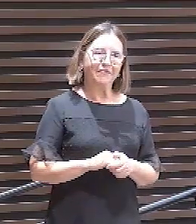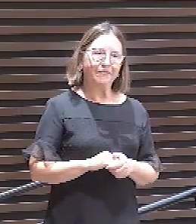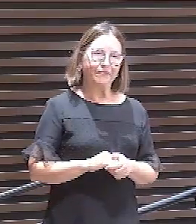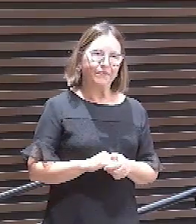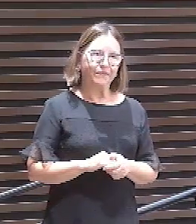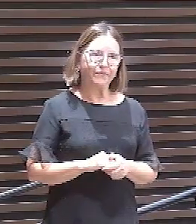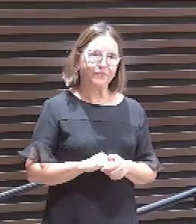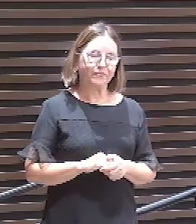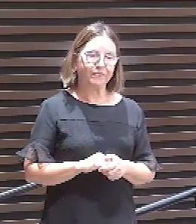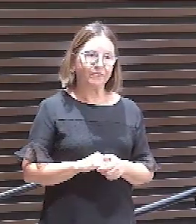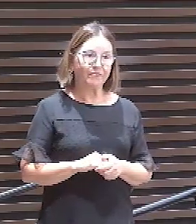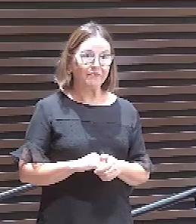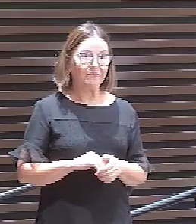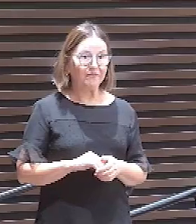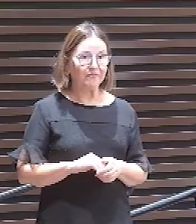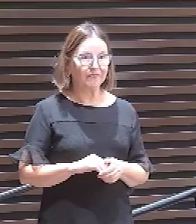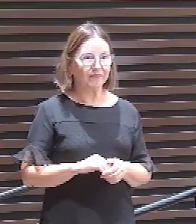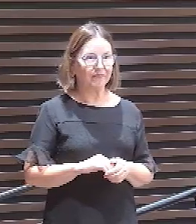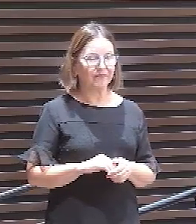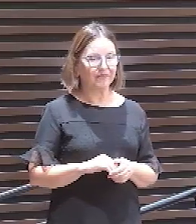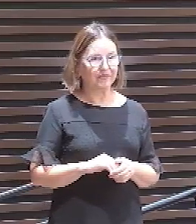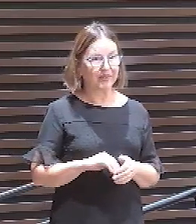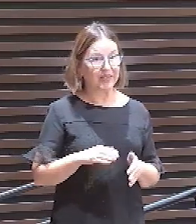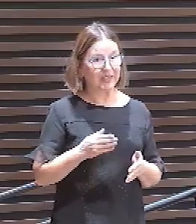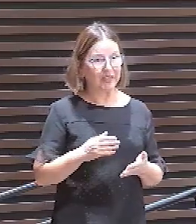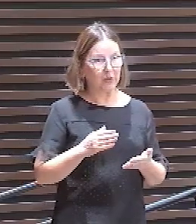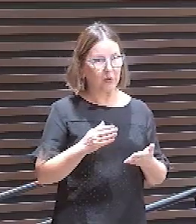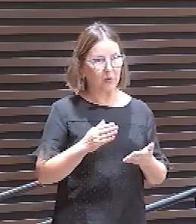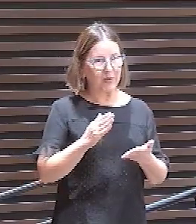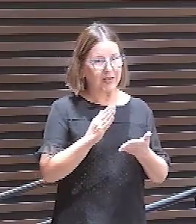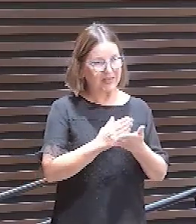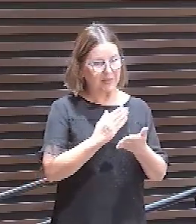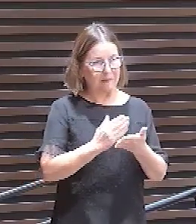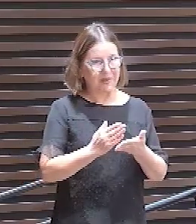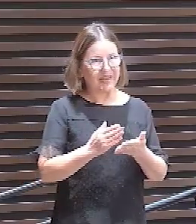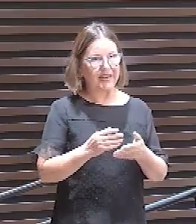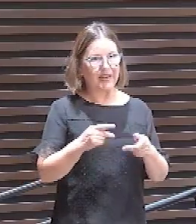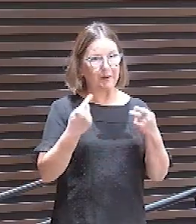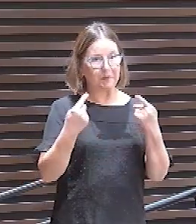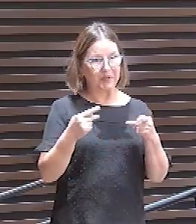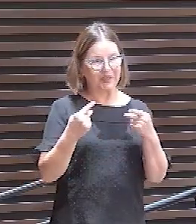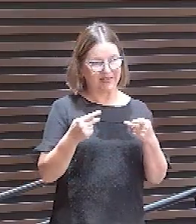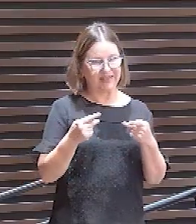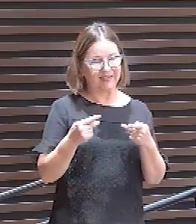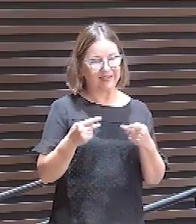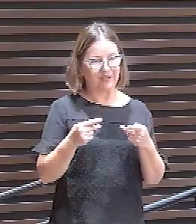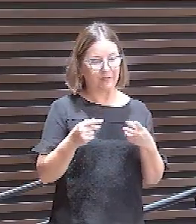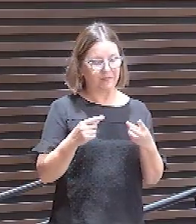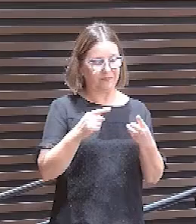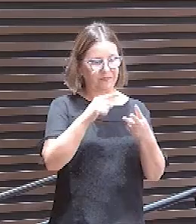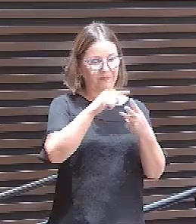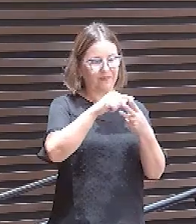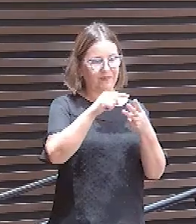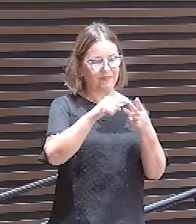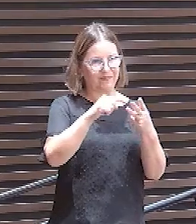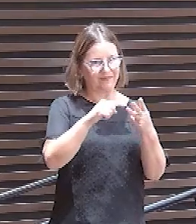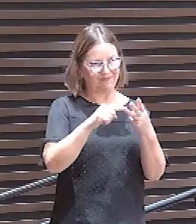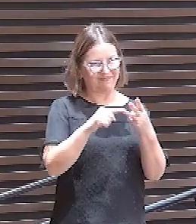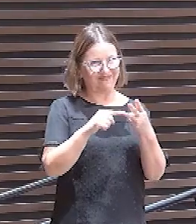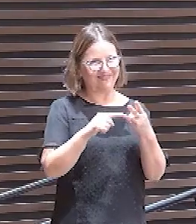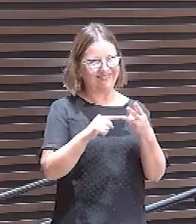E eu vou dividir essa nossa conversa aqui, essa pregação, em 3 pontos. Não é um sermão